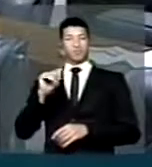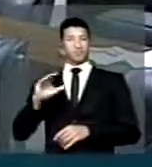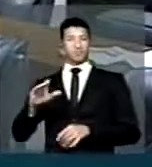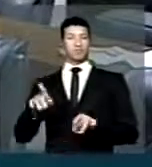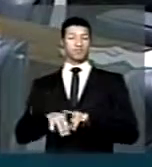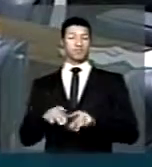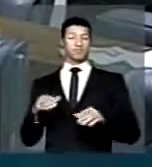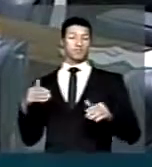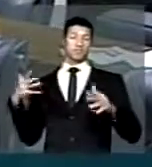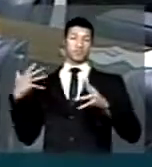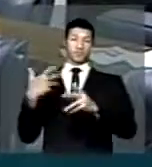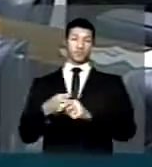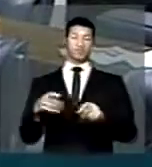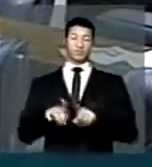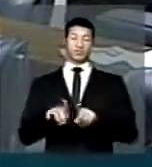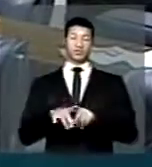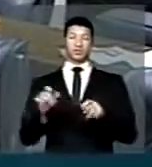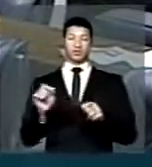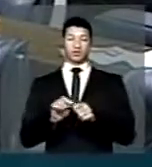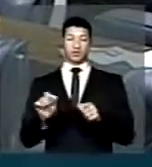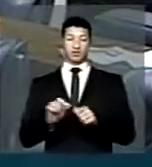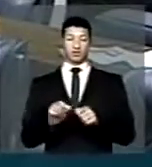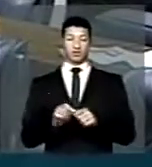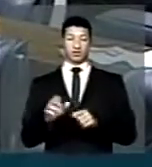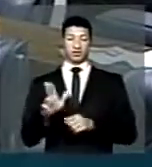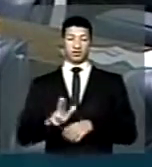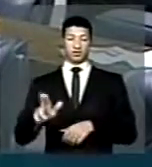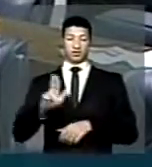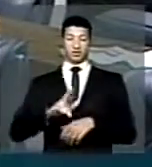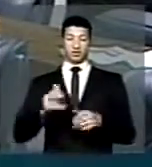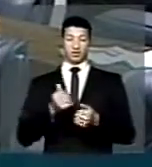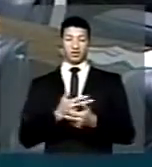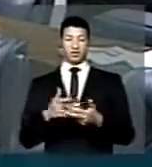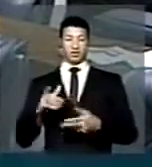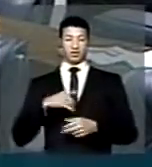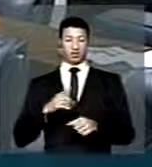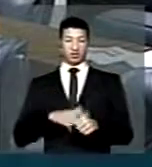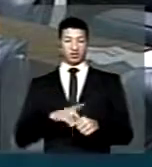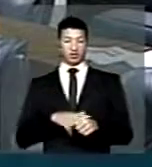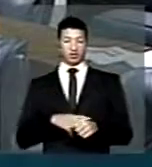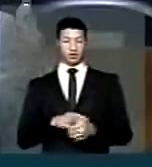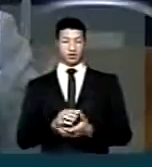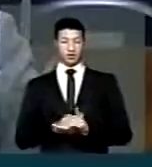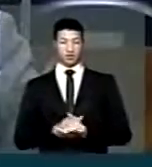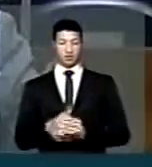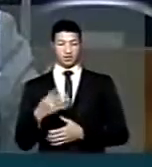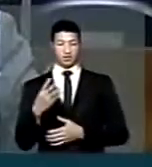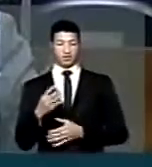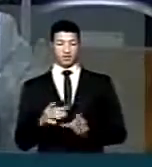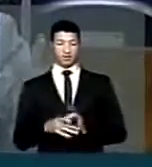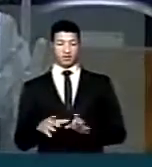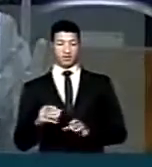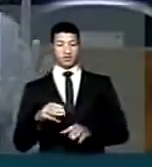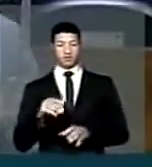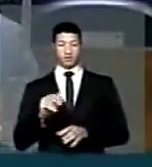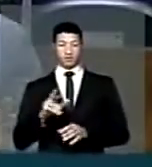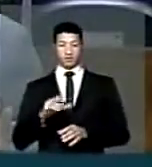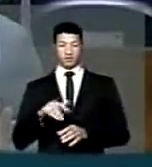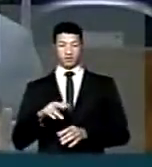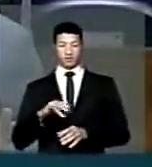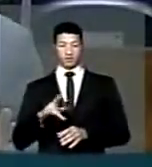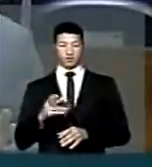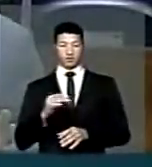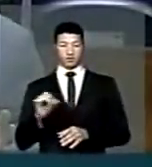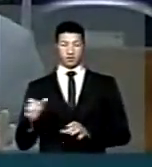PAC. Além disso, fazendo... Vossa Excelência será atendido nos termos regimentais com a permissão de Marquinhos. Vamos ouvir duas